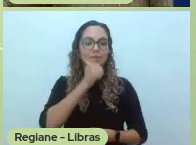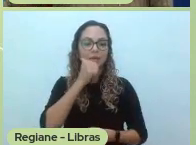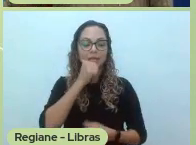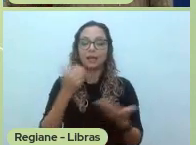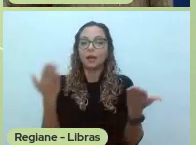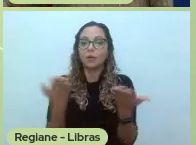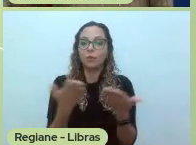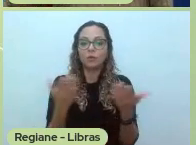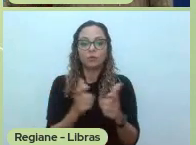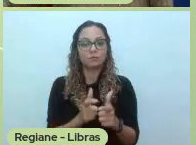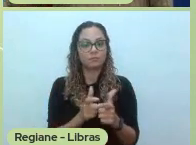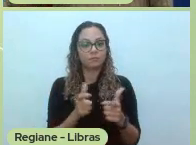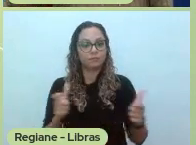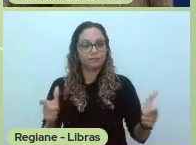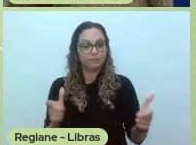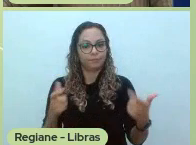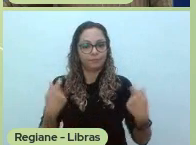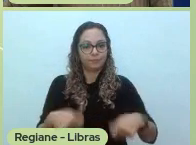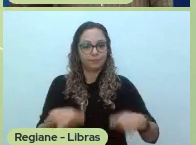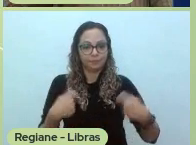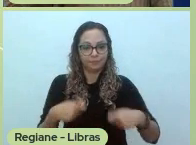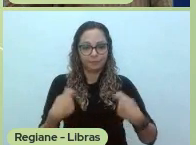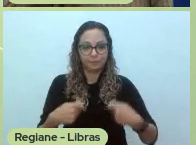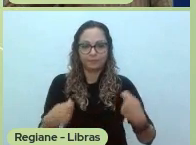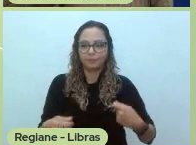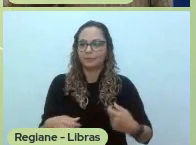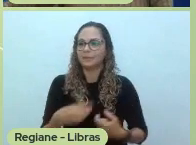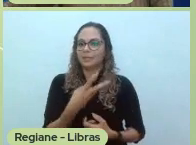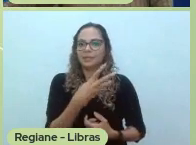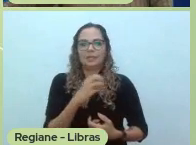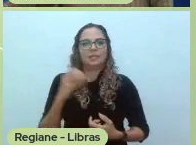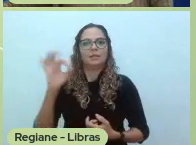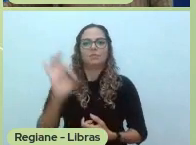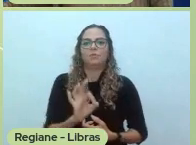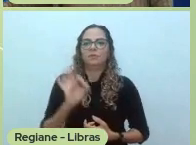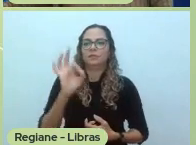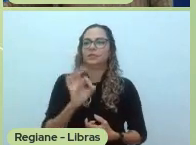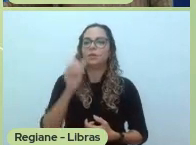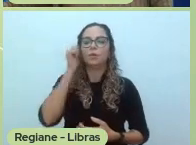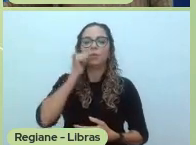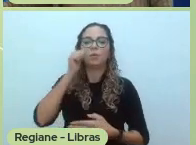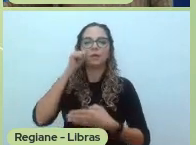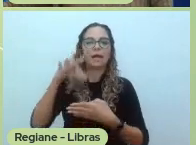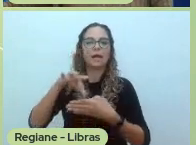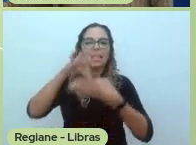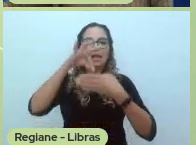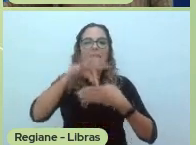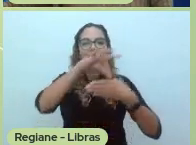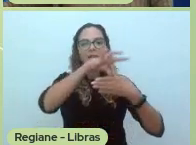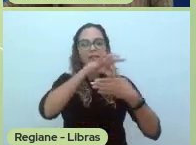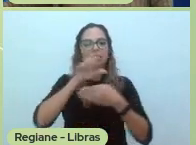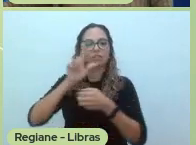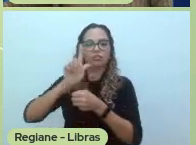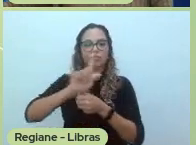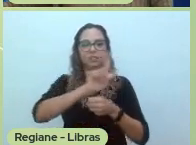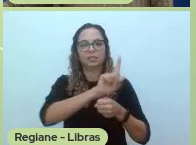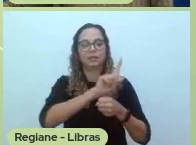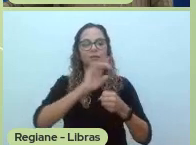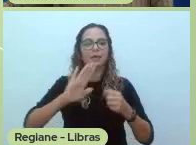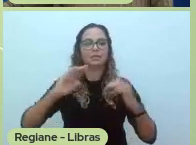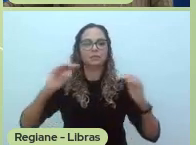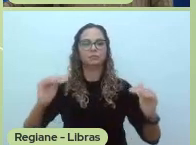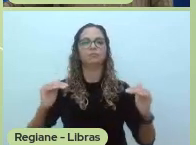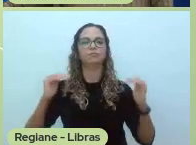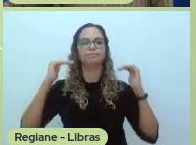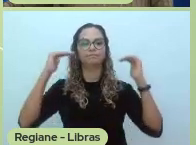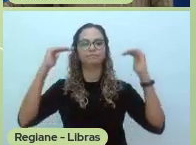com 30% de mulheres em cargo de gestão, mas quando a gente vai subindo o nível hierárquico, esses